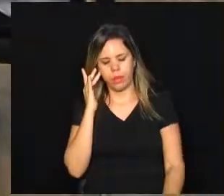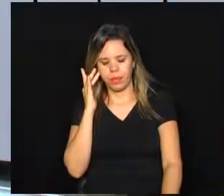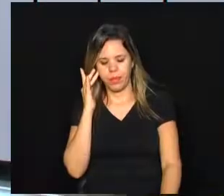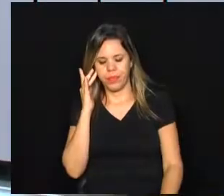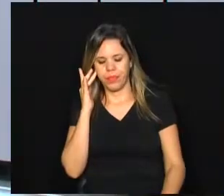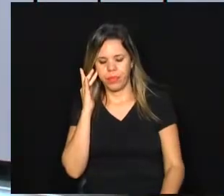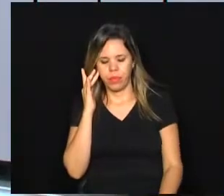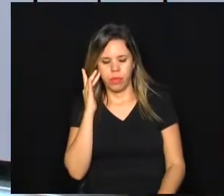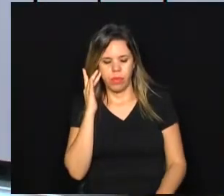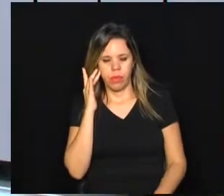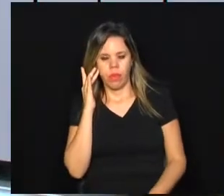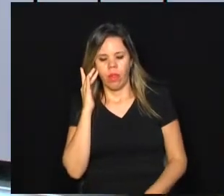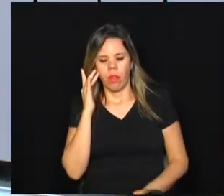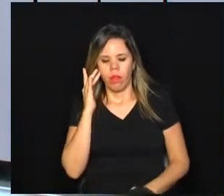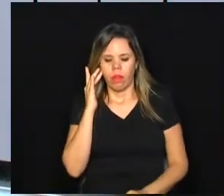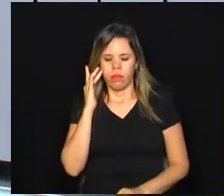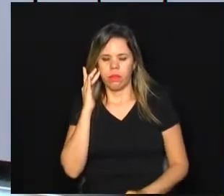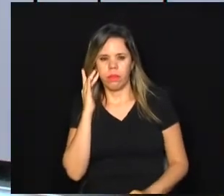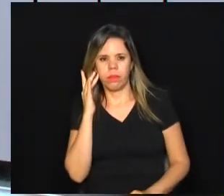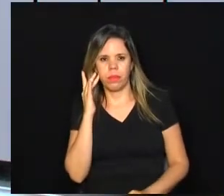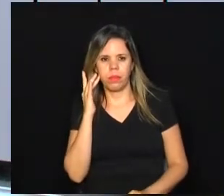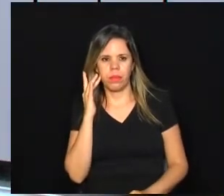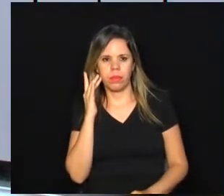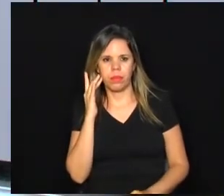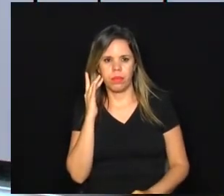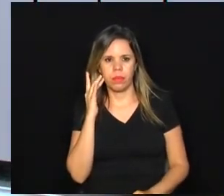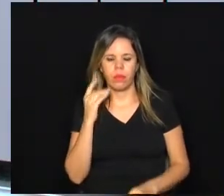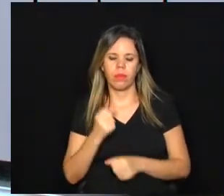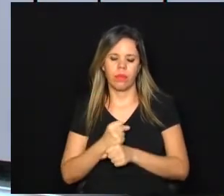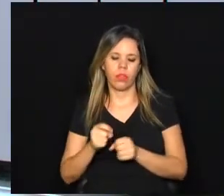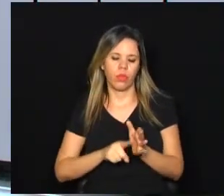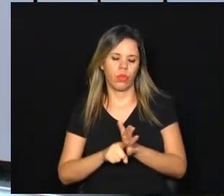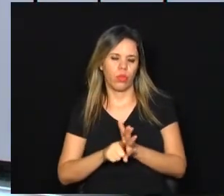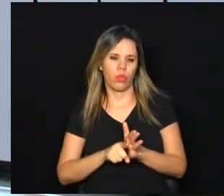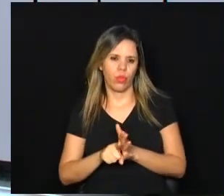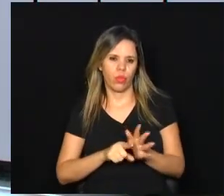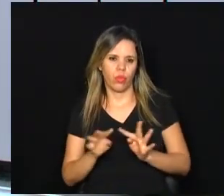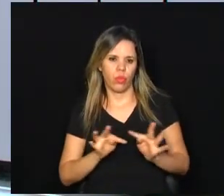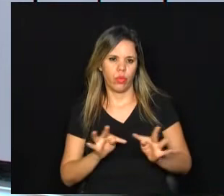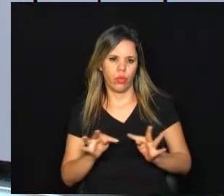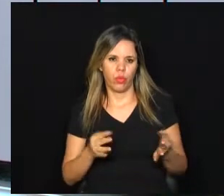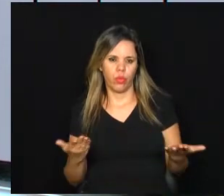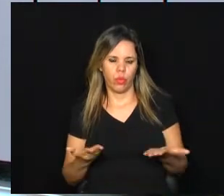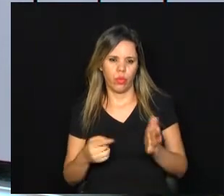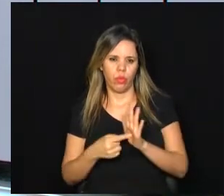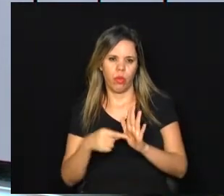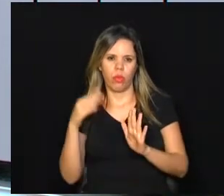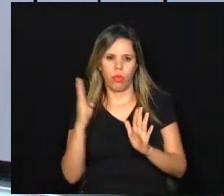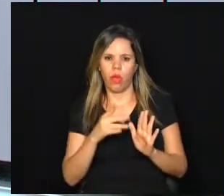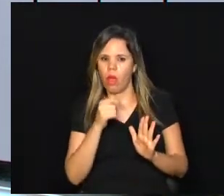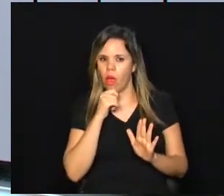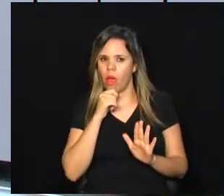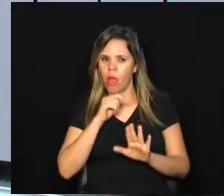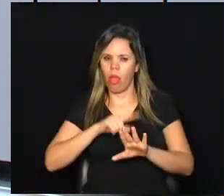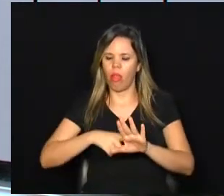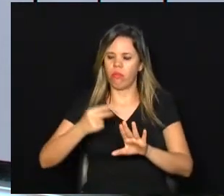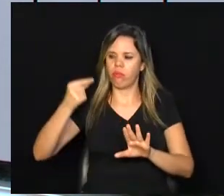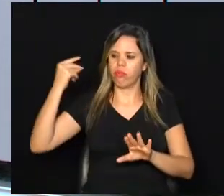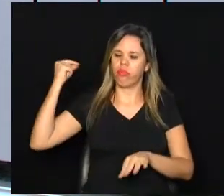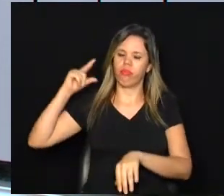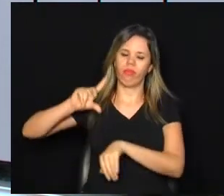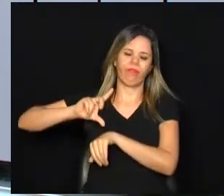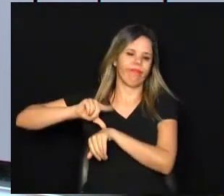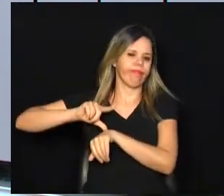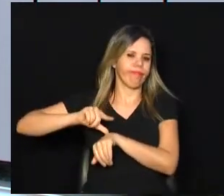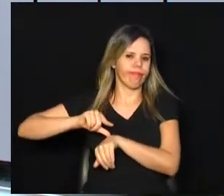acho, inclusive, os últimos dados de saneamento apontam que nessa área o Brasil ainda está na idade da pedra, né?